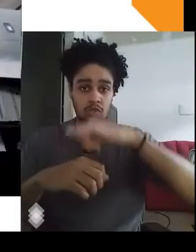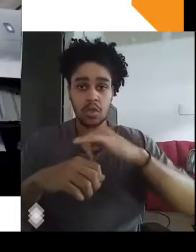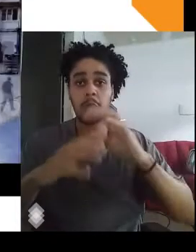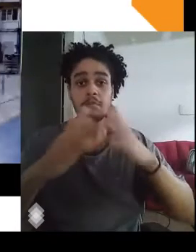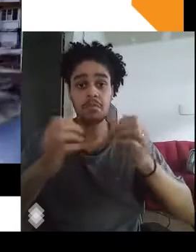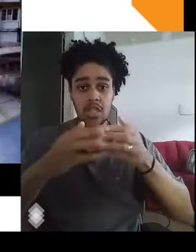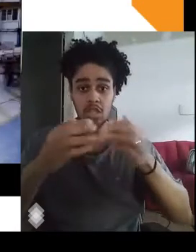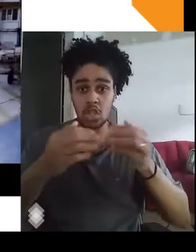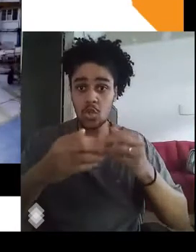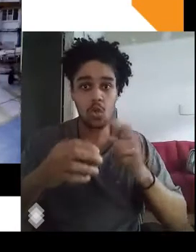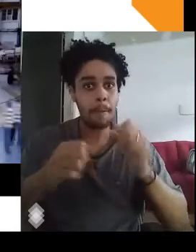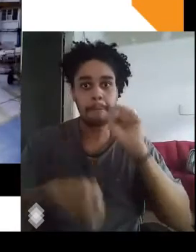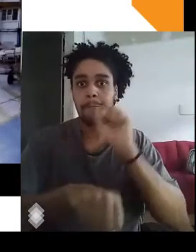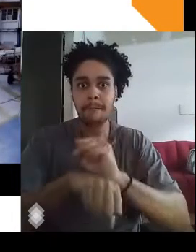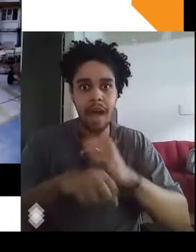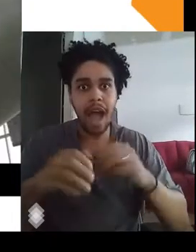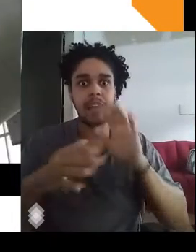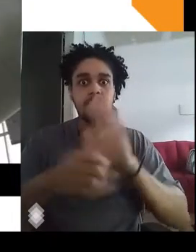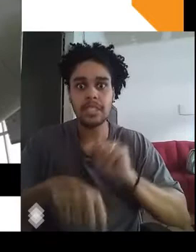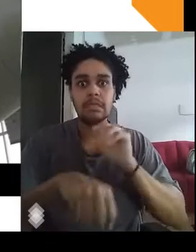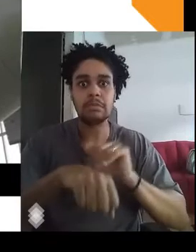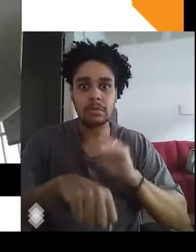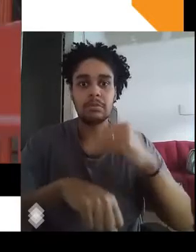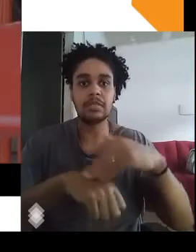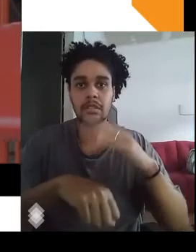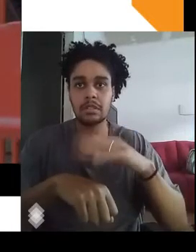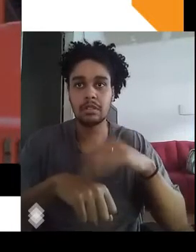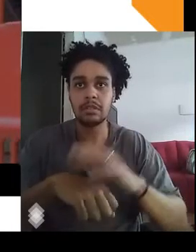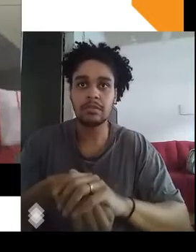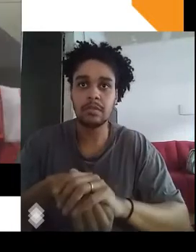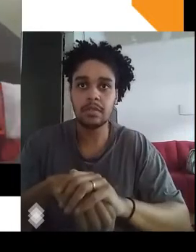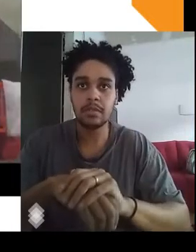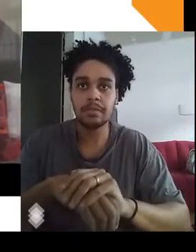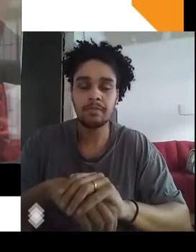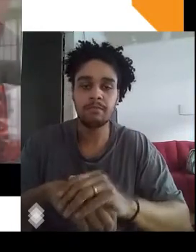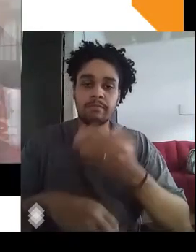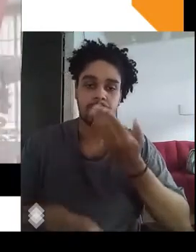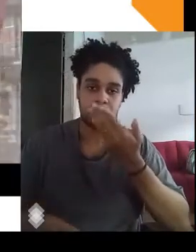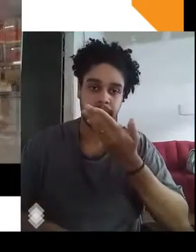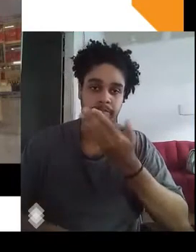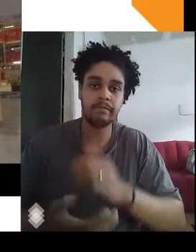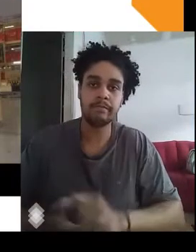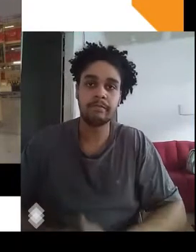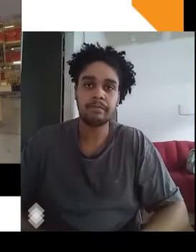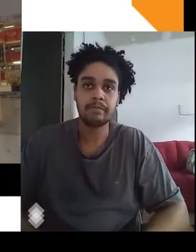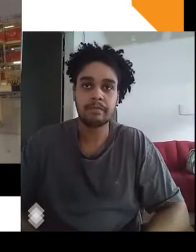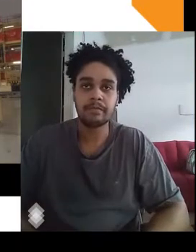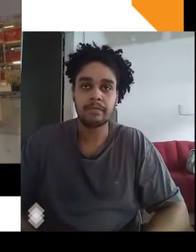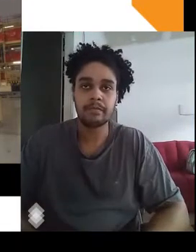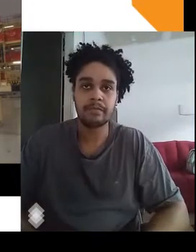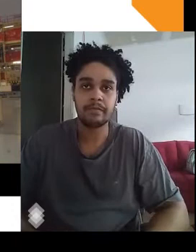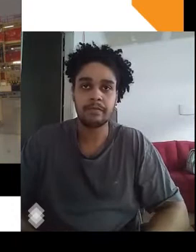foram feitos, a fábrica vai precisar funcionar pelos próximos 9 anos sem parar. Um ótimo mercado para se trabalhar, não? Many things. We